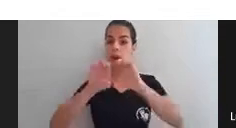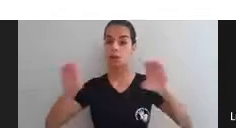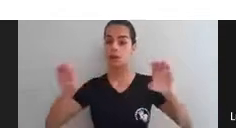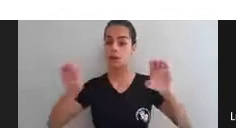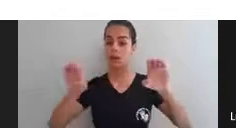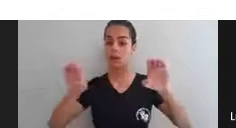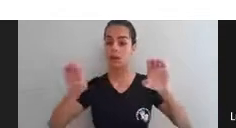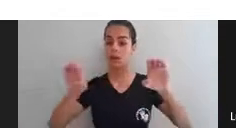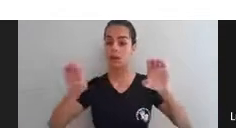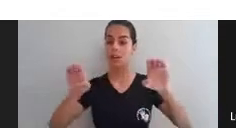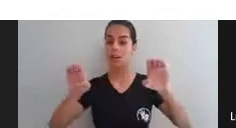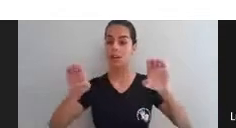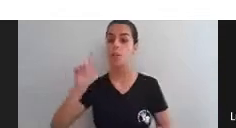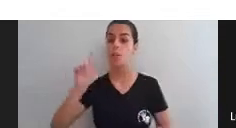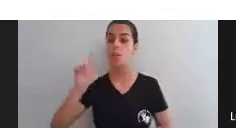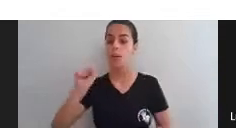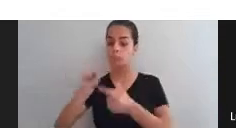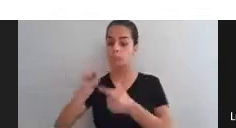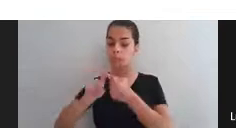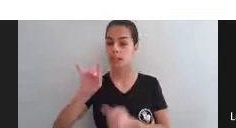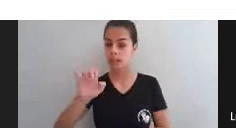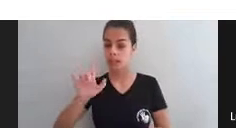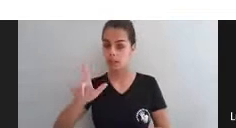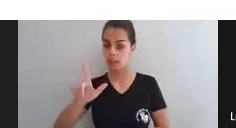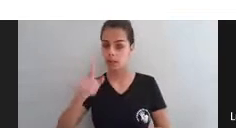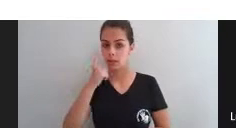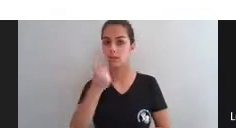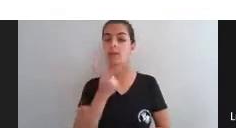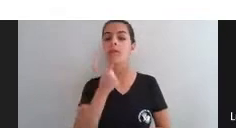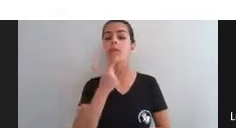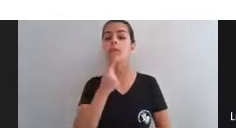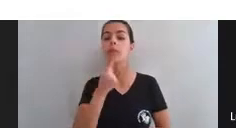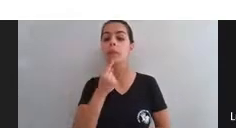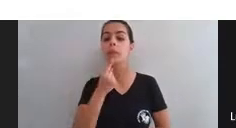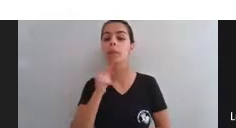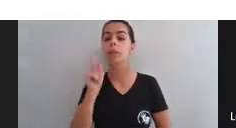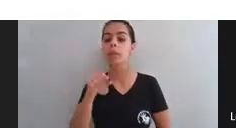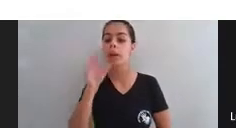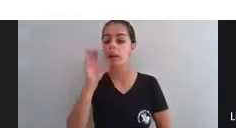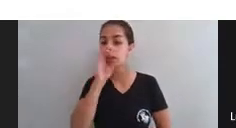é a temperatura dessa isotérmica vermelha, que é a temperatura quente,